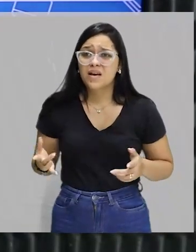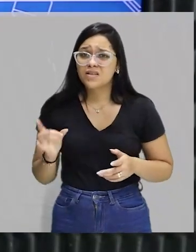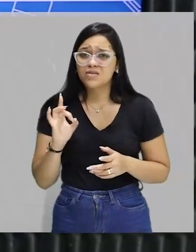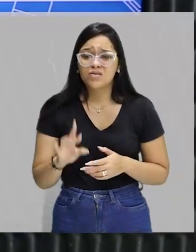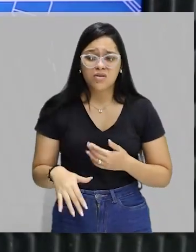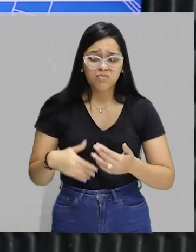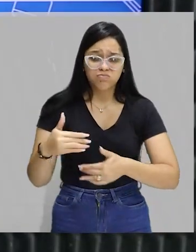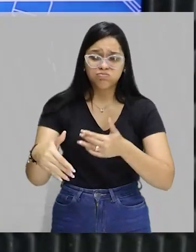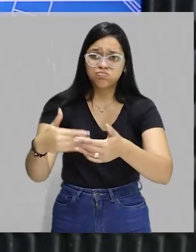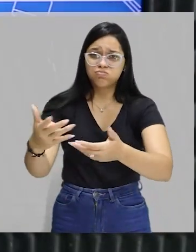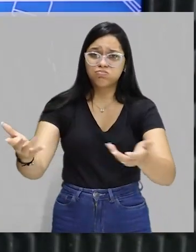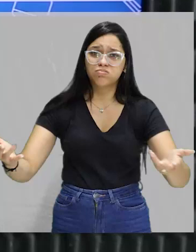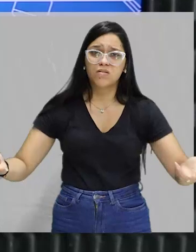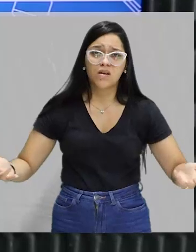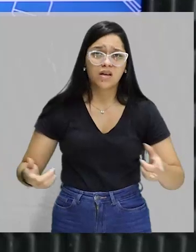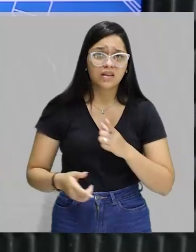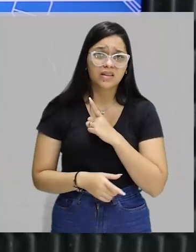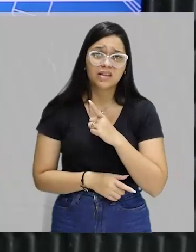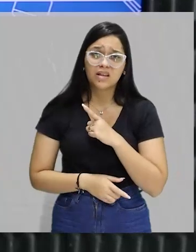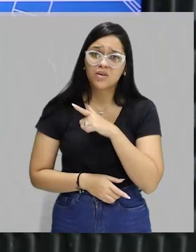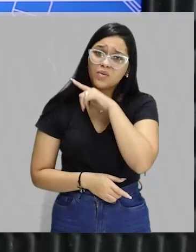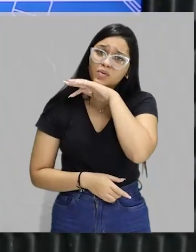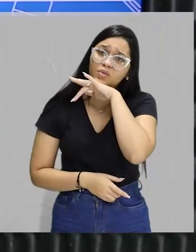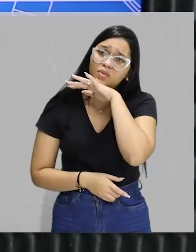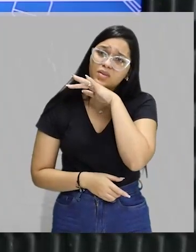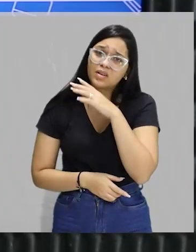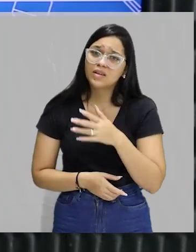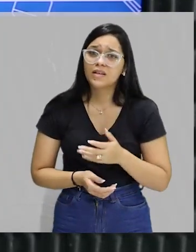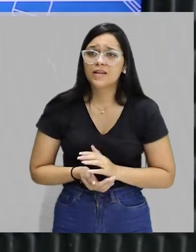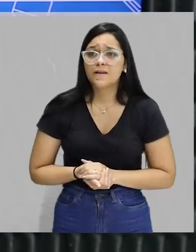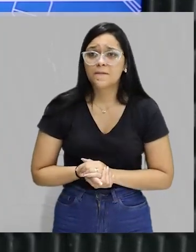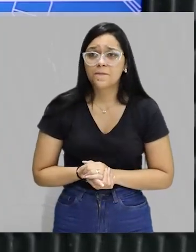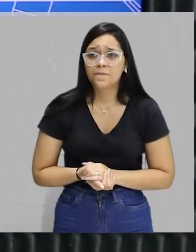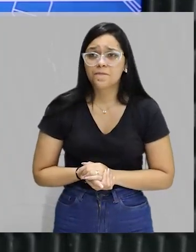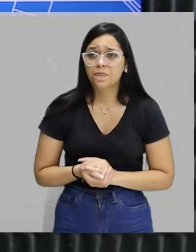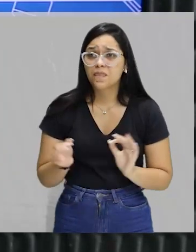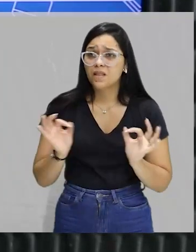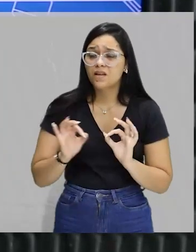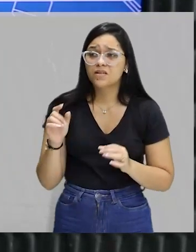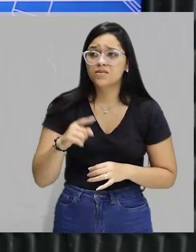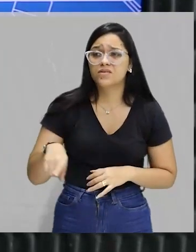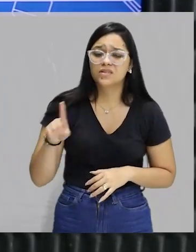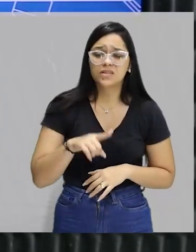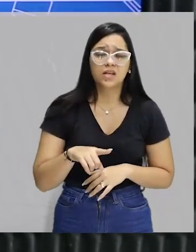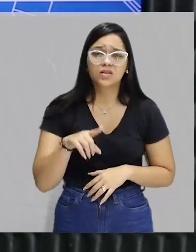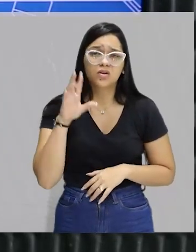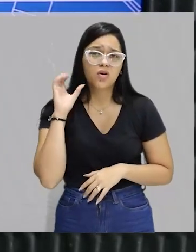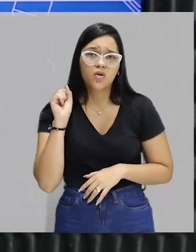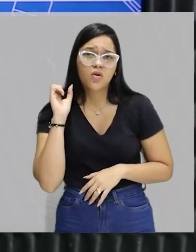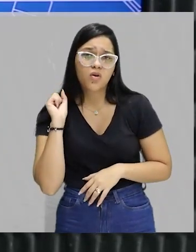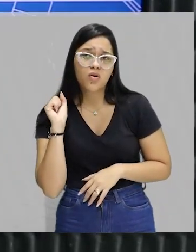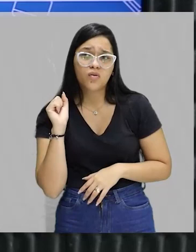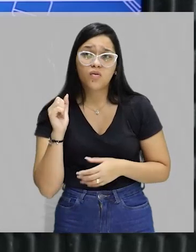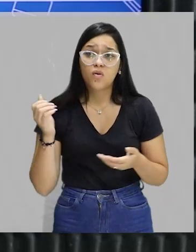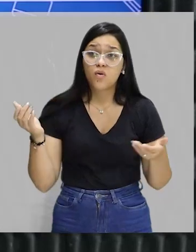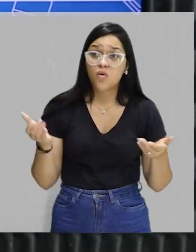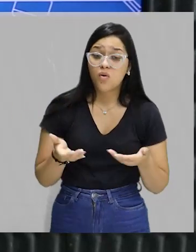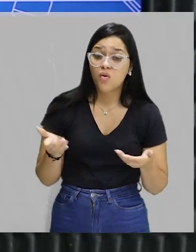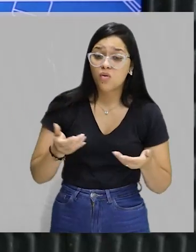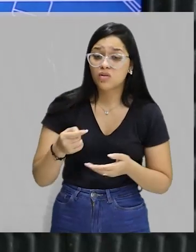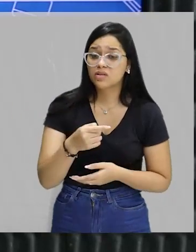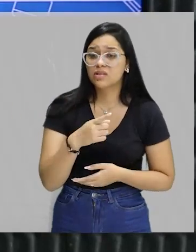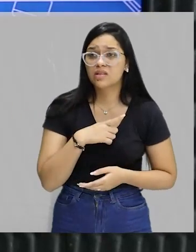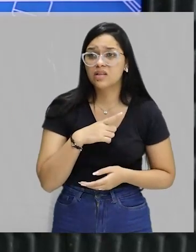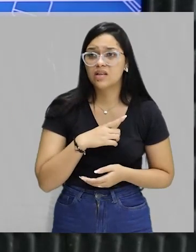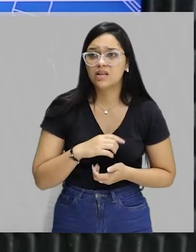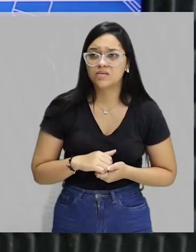ia reproduzindo a ineficiência do governo daquele período. Nenhum de vocês ouve uma notícia dessa com essa